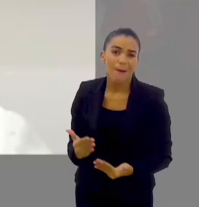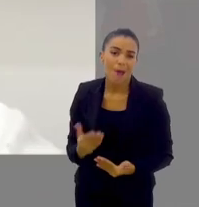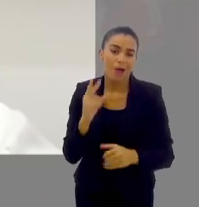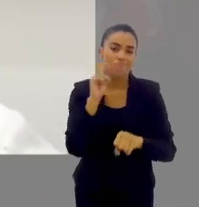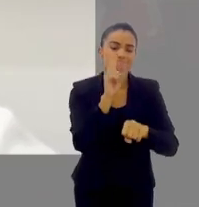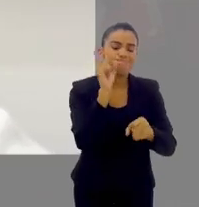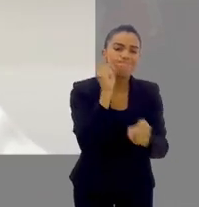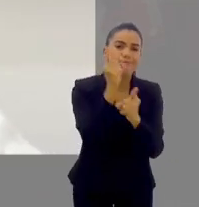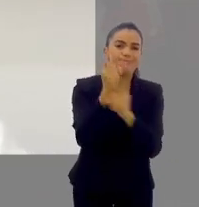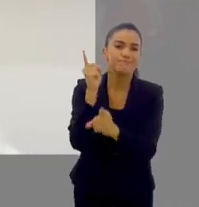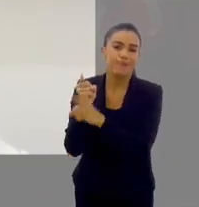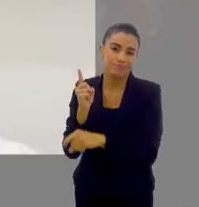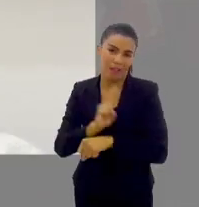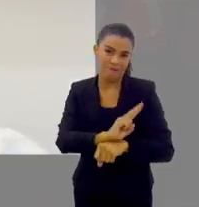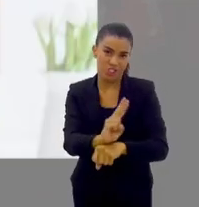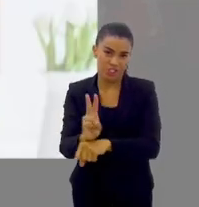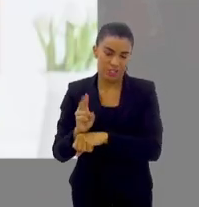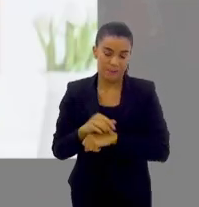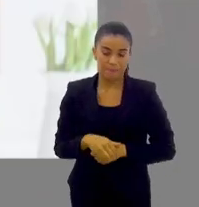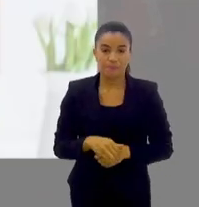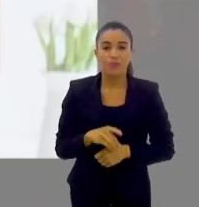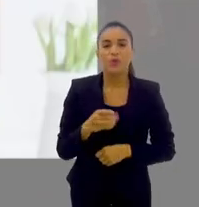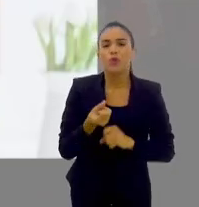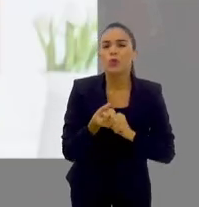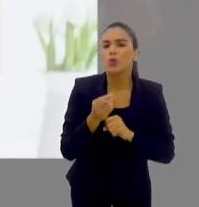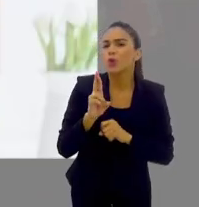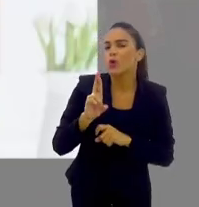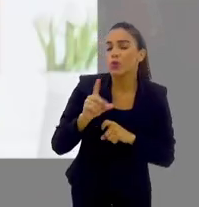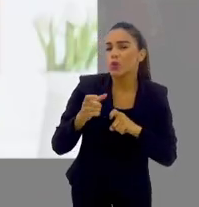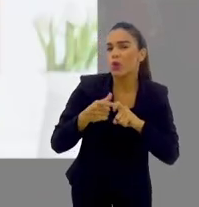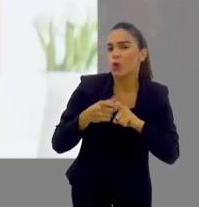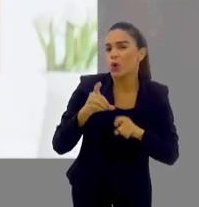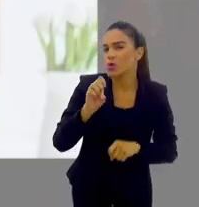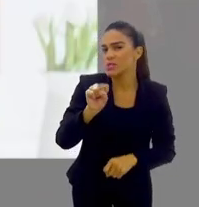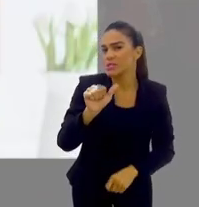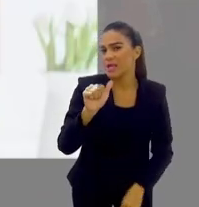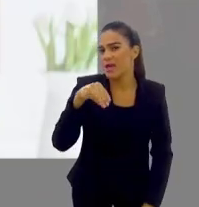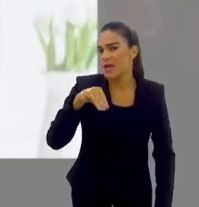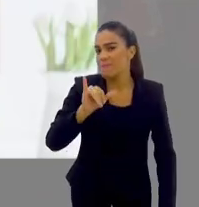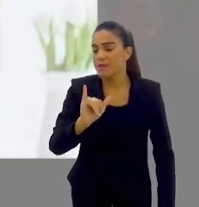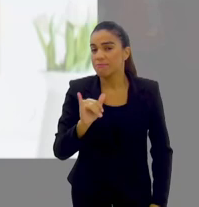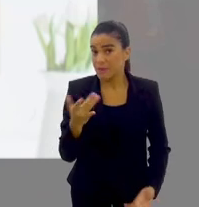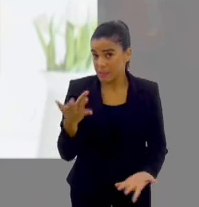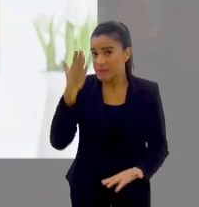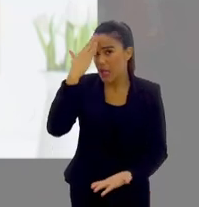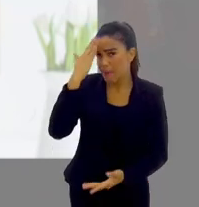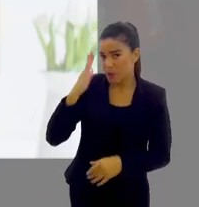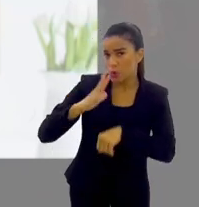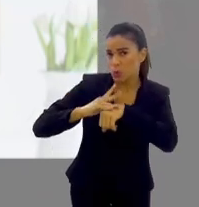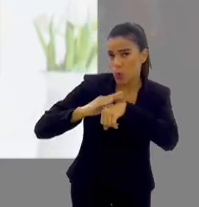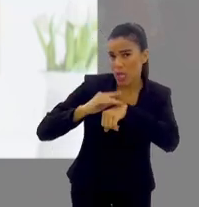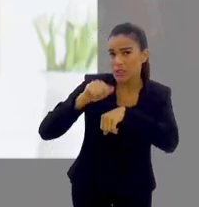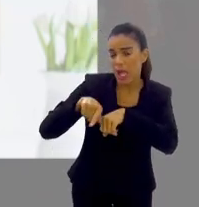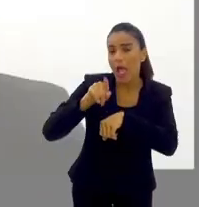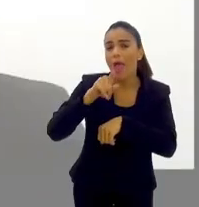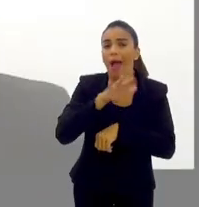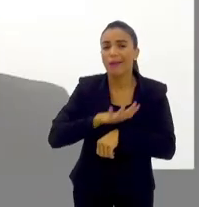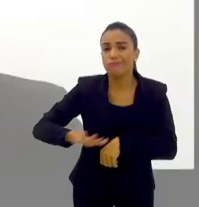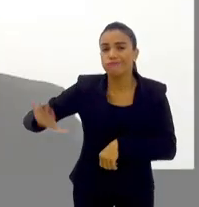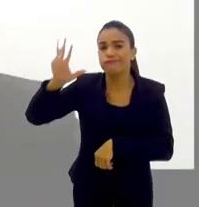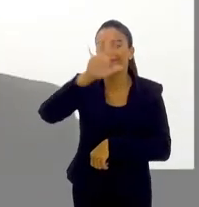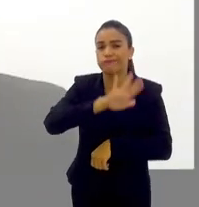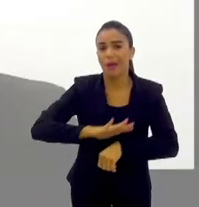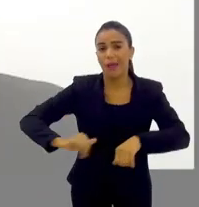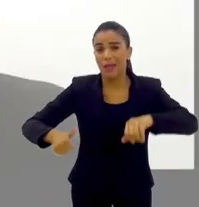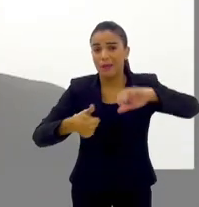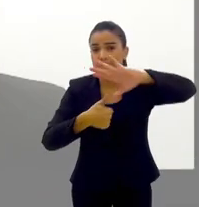da vigilância. Tá certo. Doutor Sami, a gente sabe que a dengue, ela é uma doença sazonal, né? E aqui no